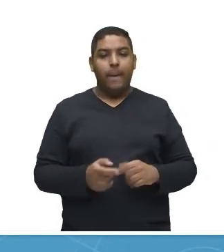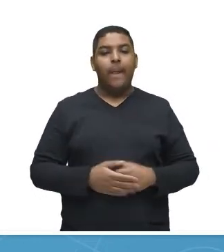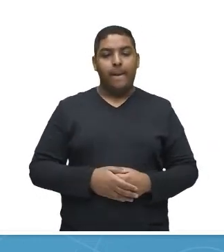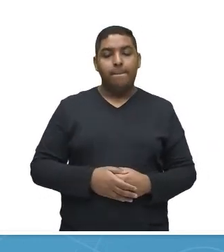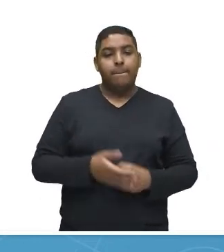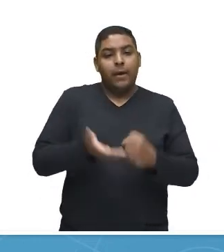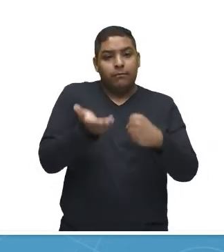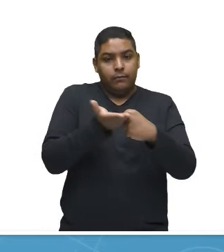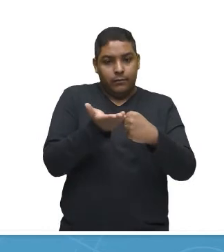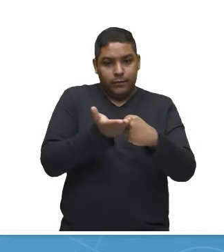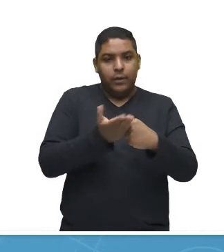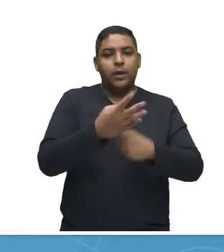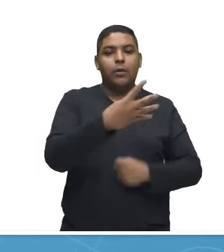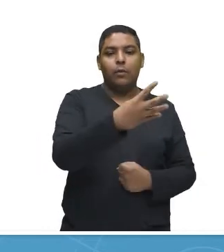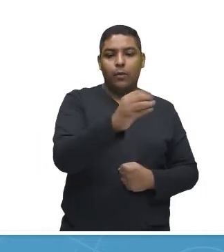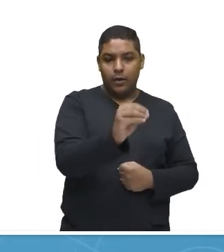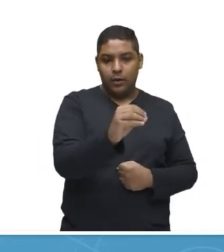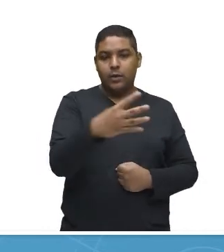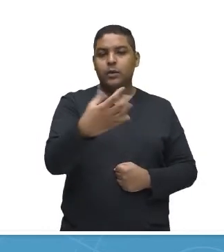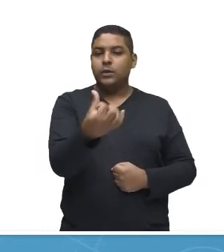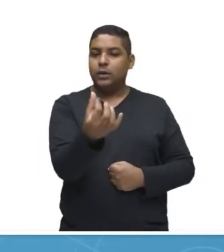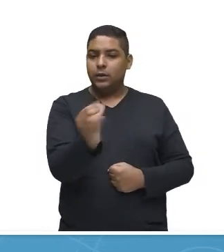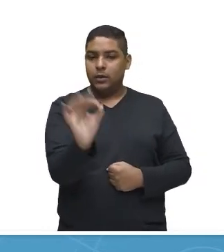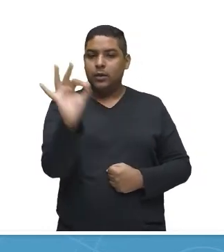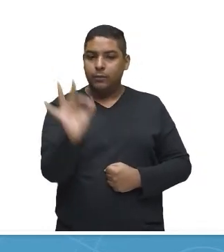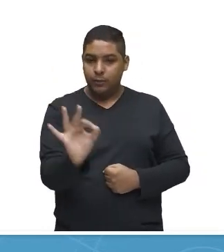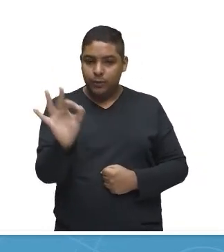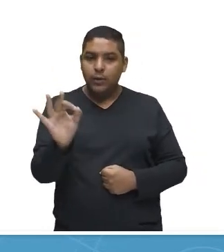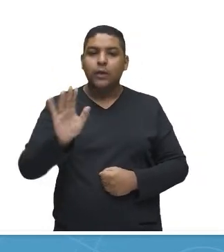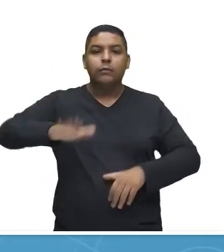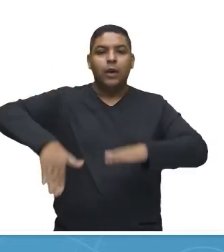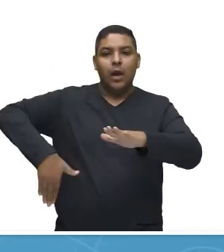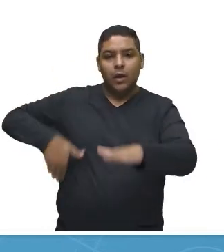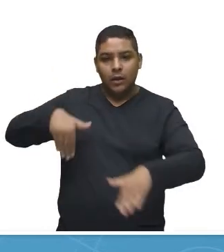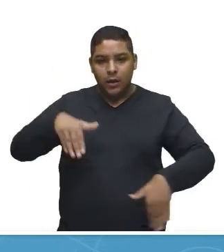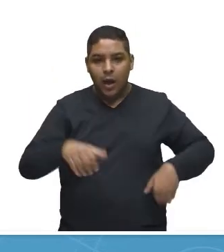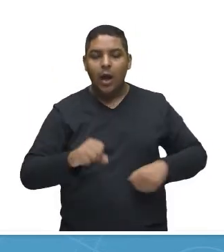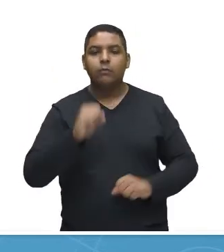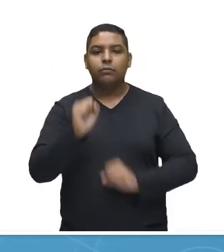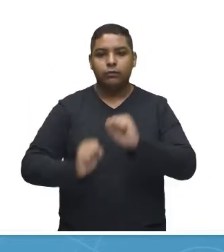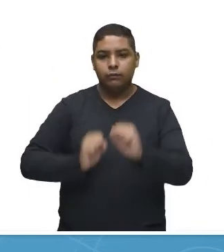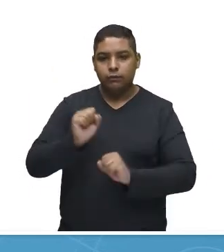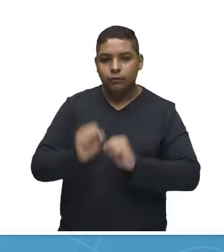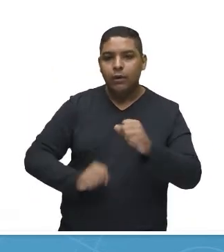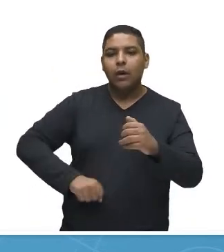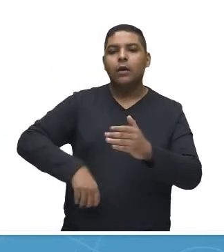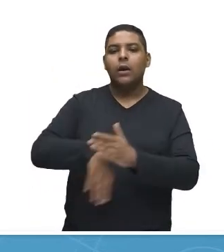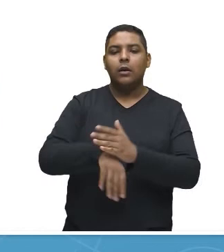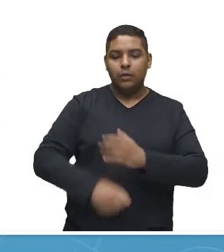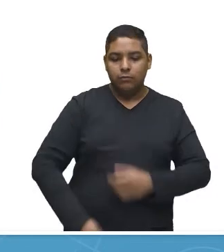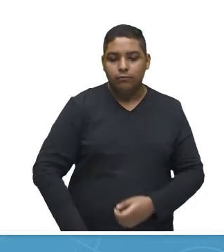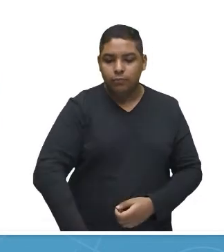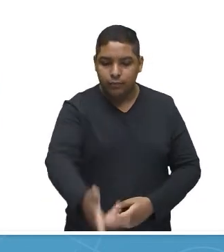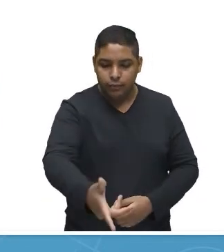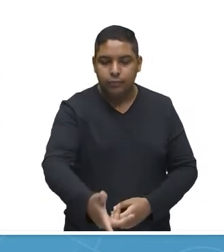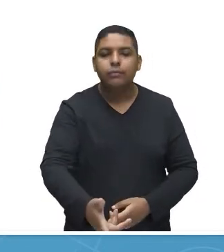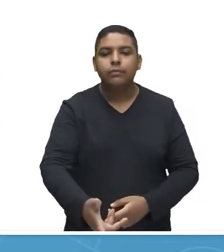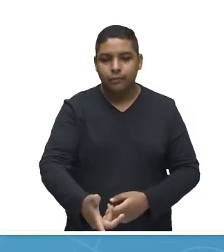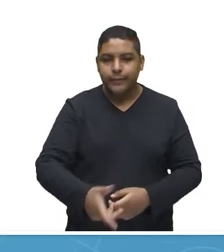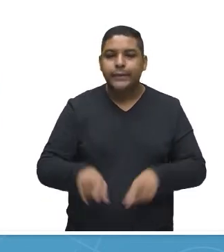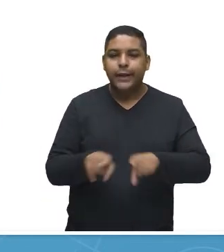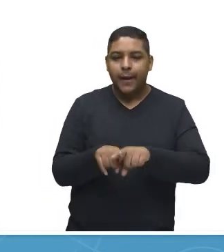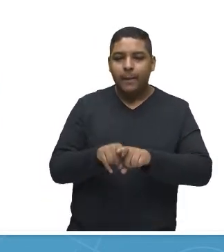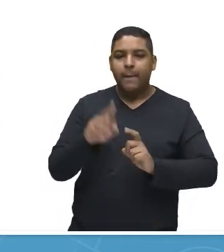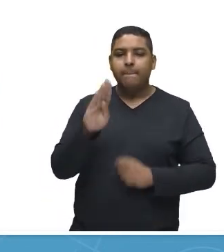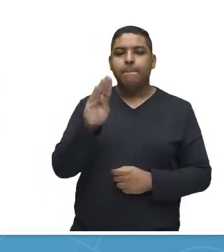a 60%, nós temos aí nadar, andar rapidamente, jogar boliche. São atividades que vão